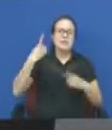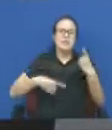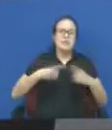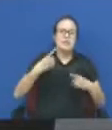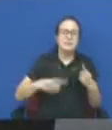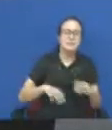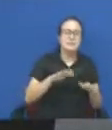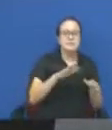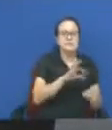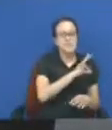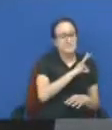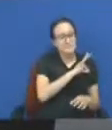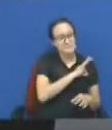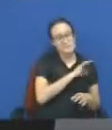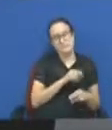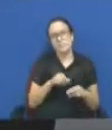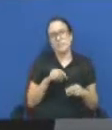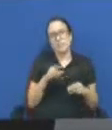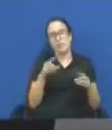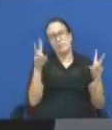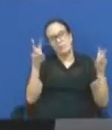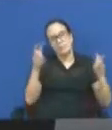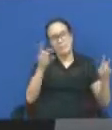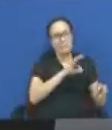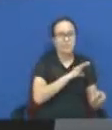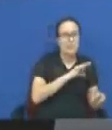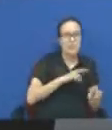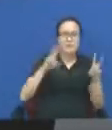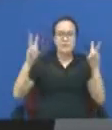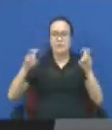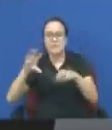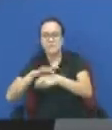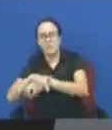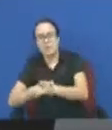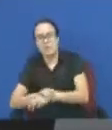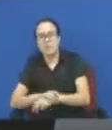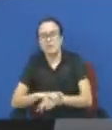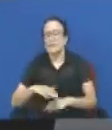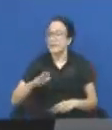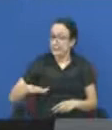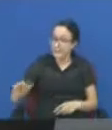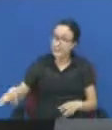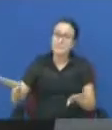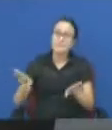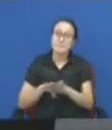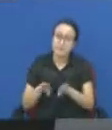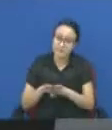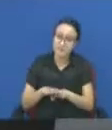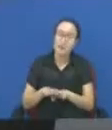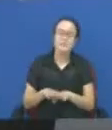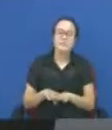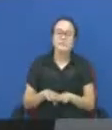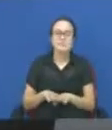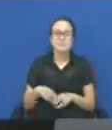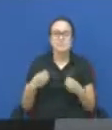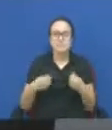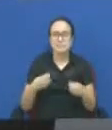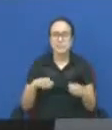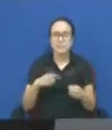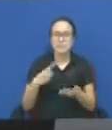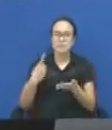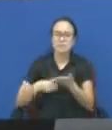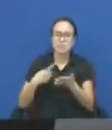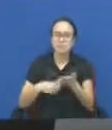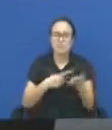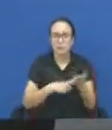a família, gente, tudo está na mesma cestinha, né? Então a gente tem que começar a definir, tentar formar